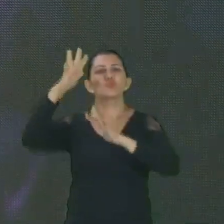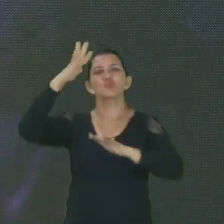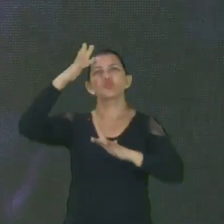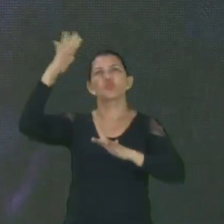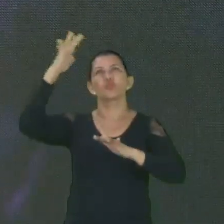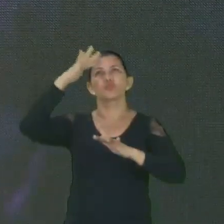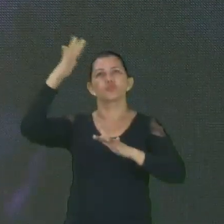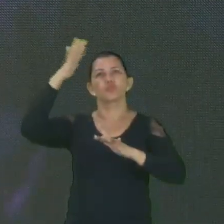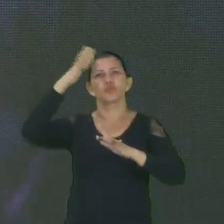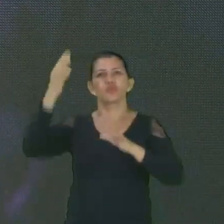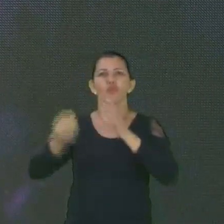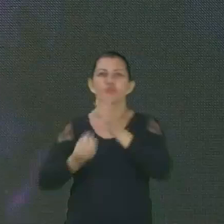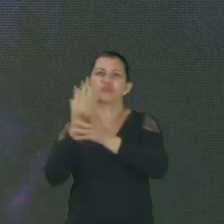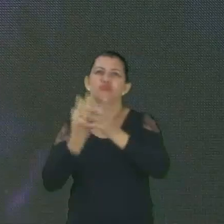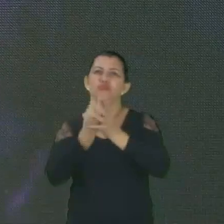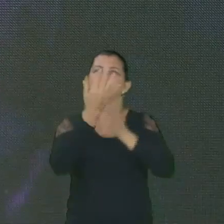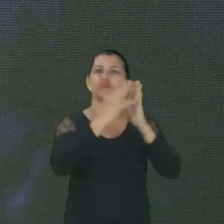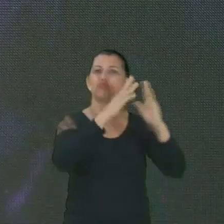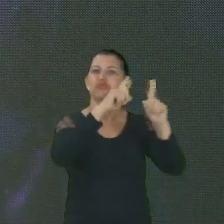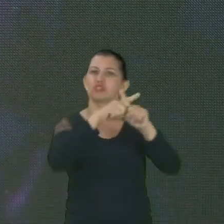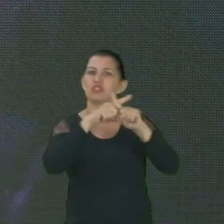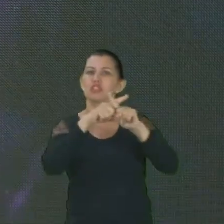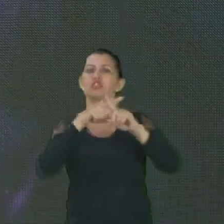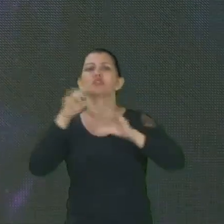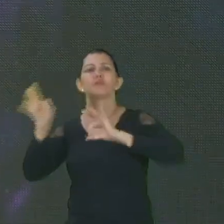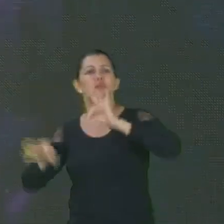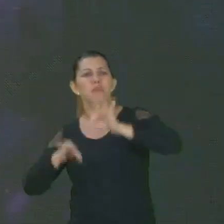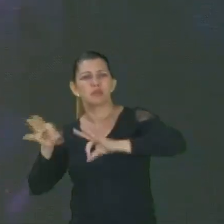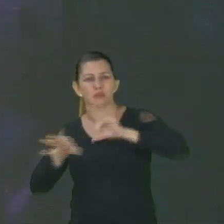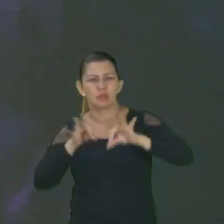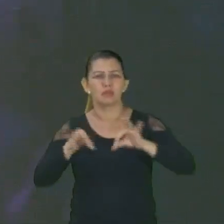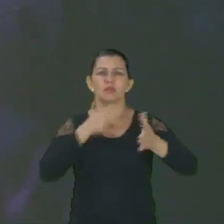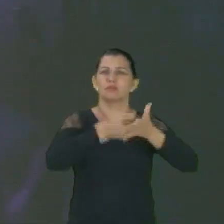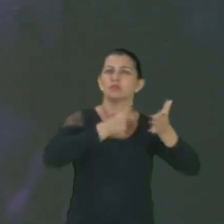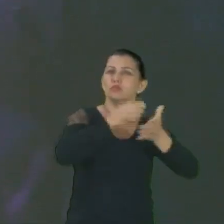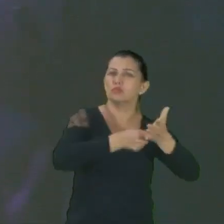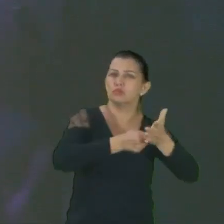Eu nasci na igreja, irmãos. Aliás, eu nasci no hospital,